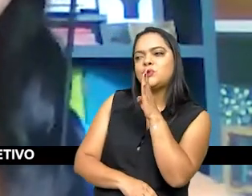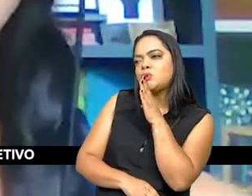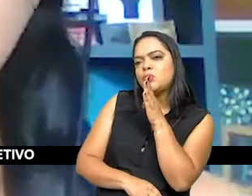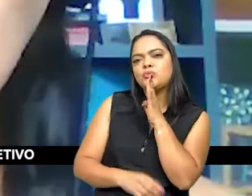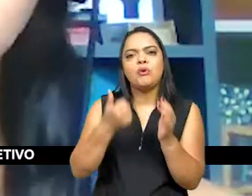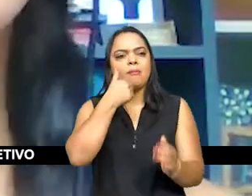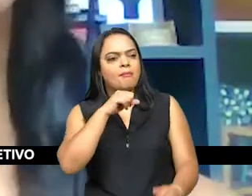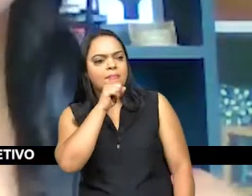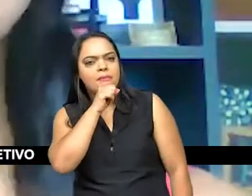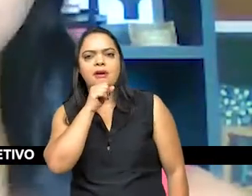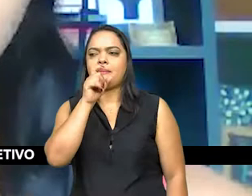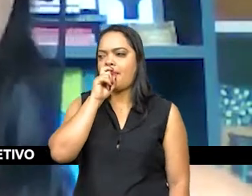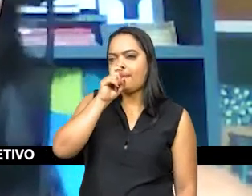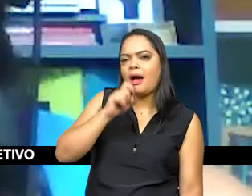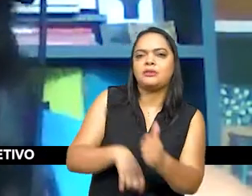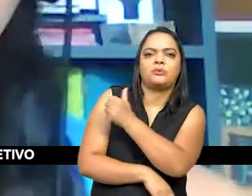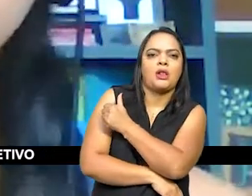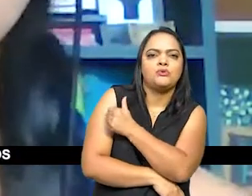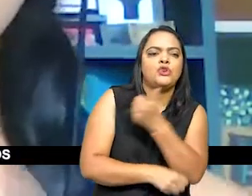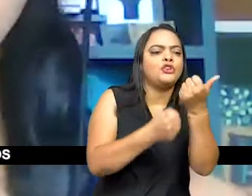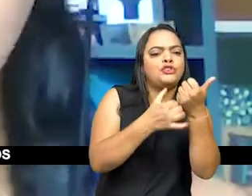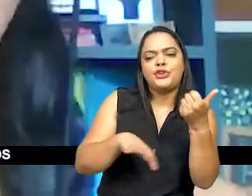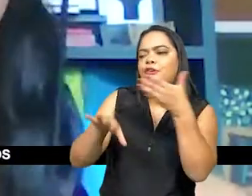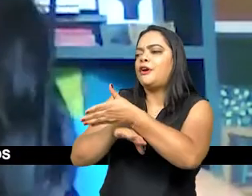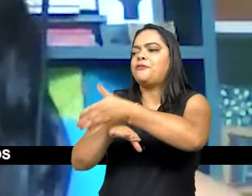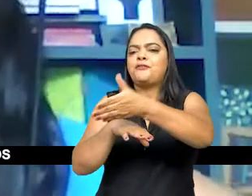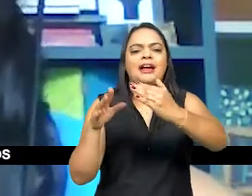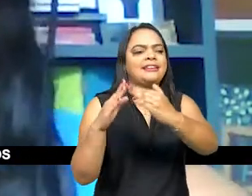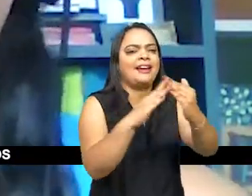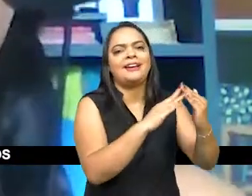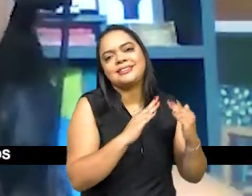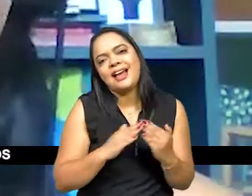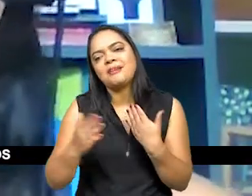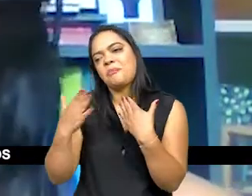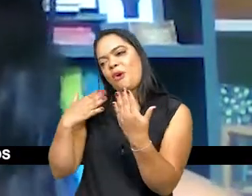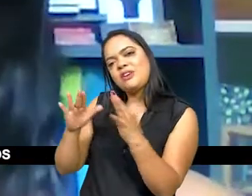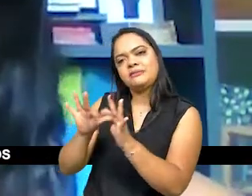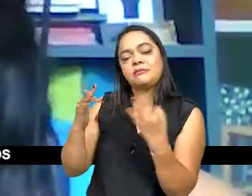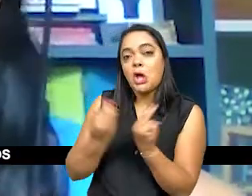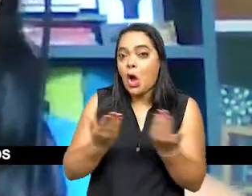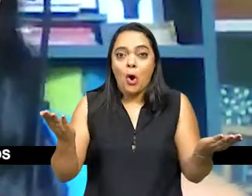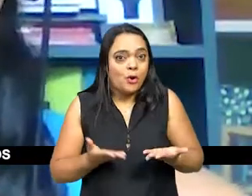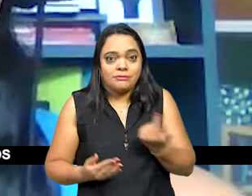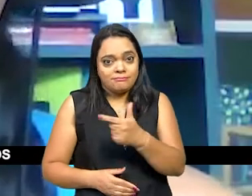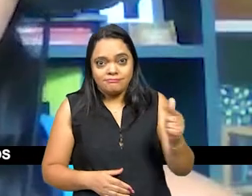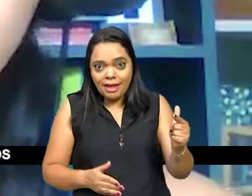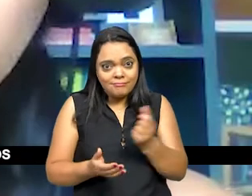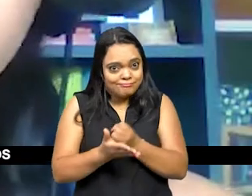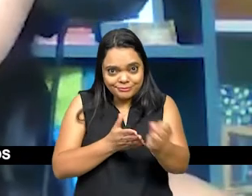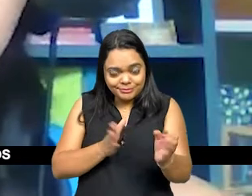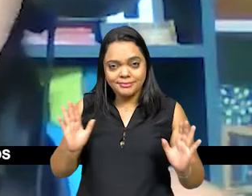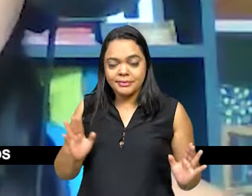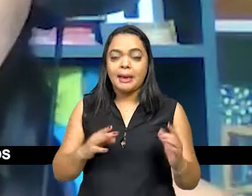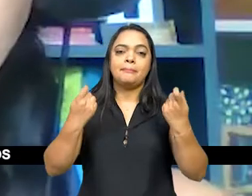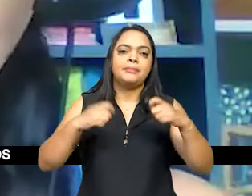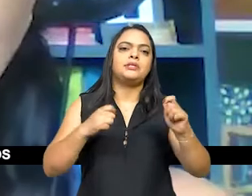transitavam, iam nas casas antes de iniciar o ano letivo, e dos tempos, né? A gente não tem mais isso. Mas há uma articulação que